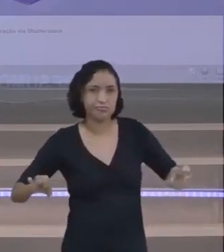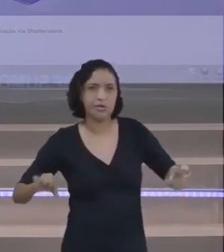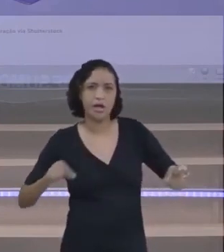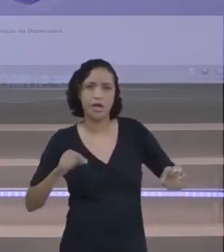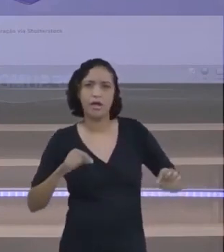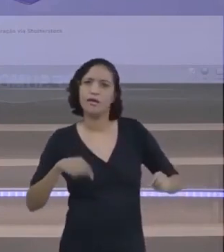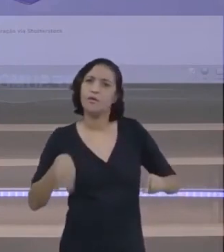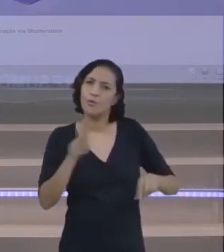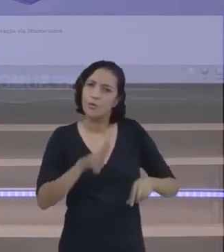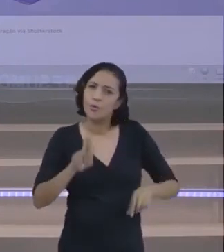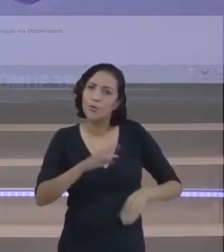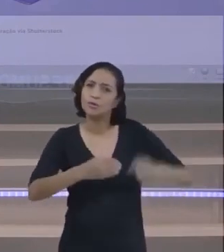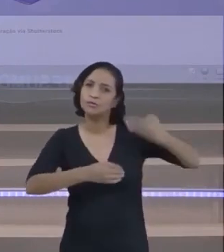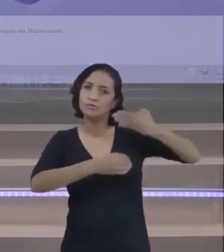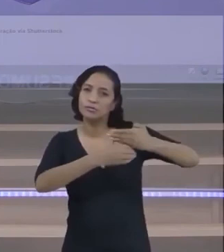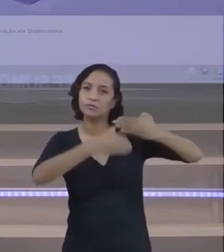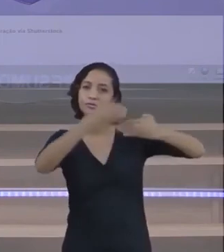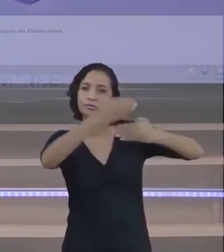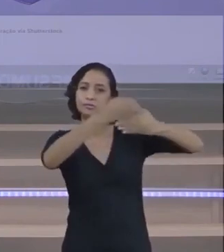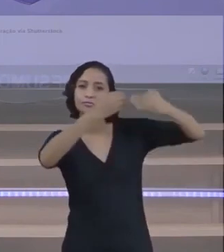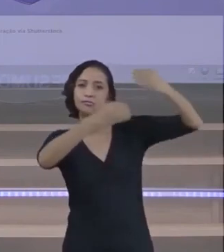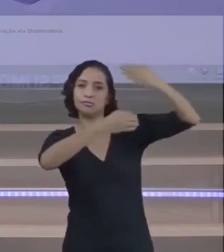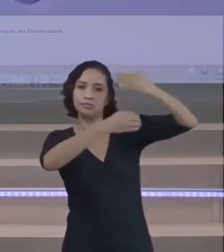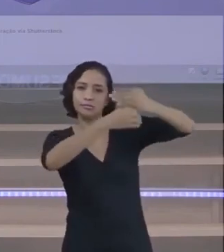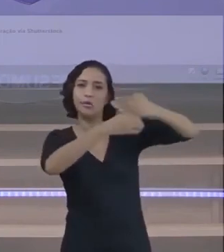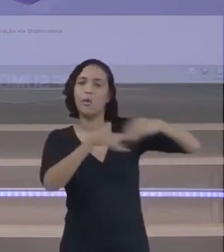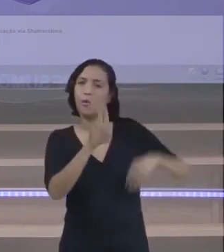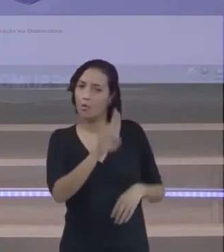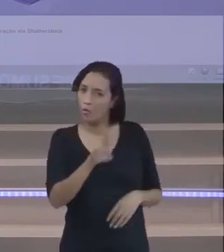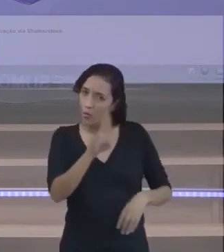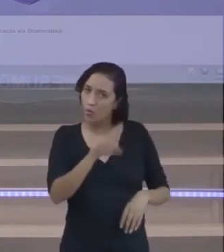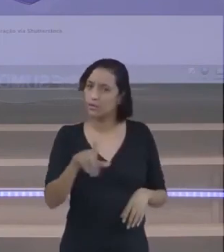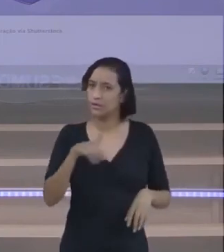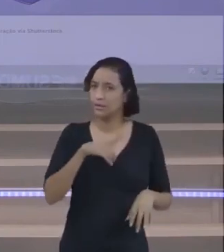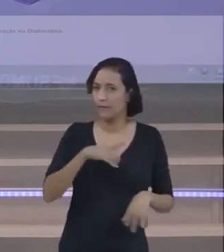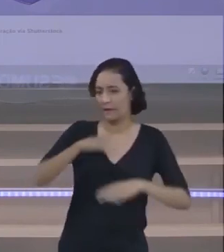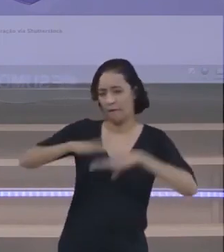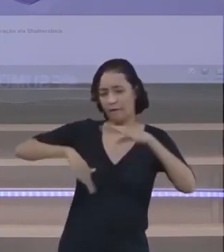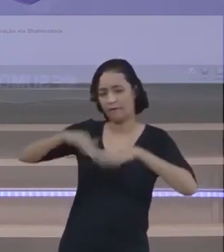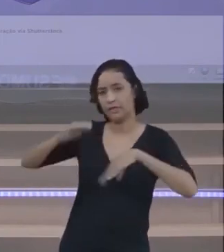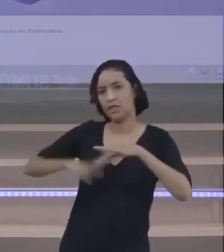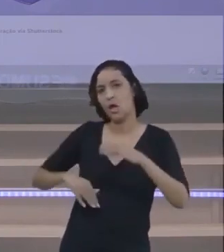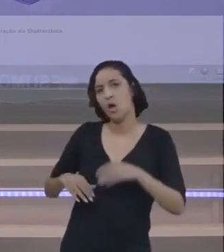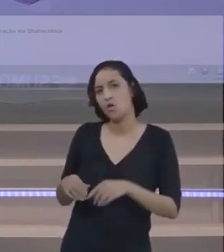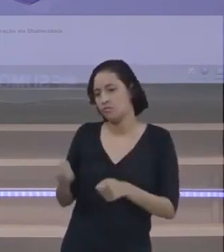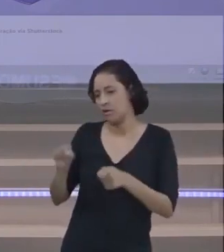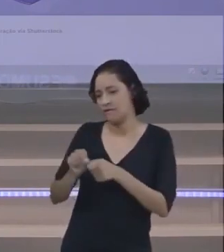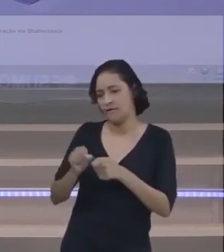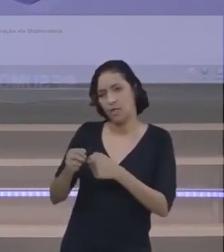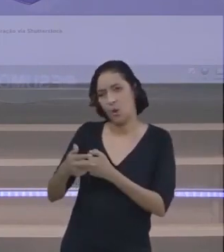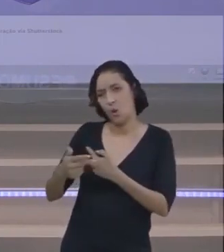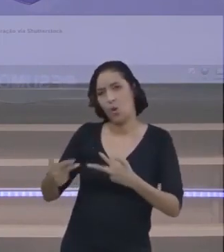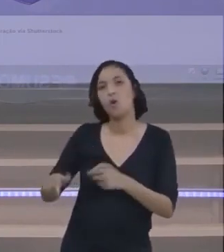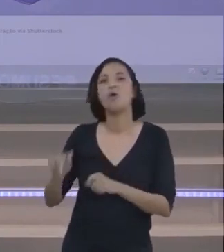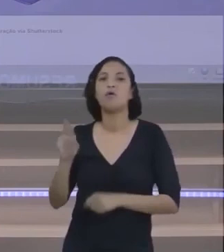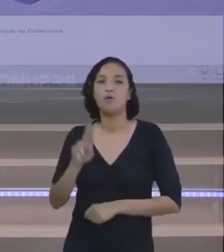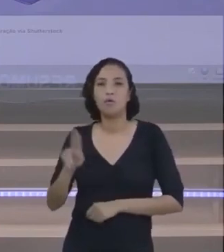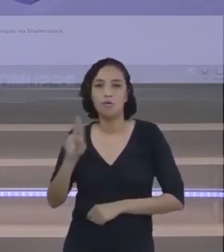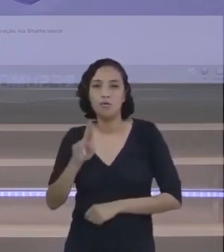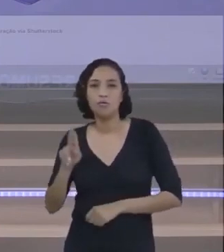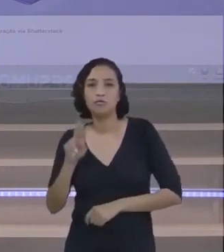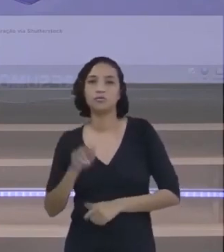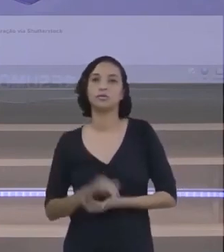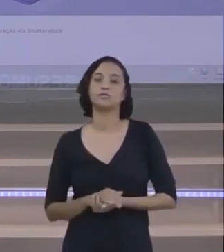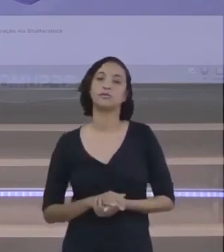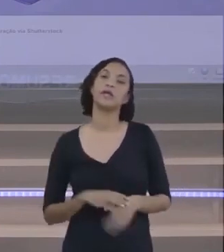construir casas e medir. O marceneiro também utiliza e é um instrumento convencional. Termômetro,